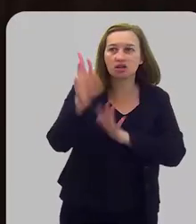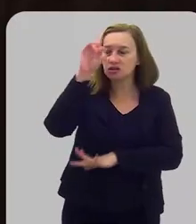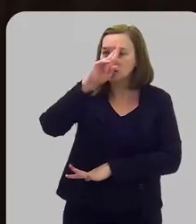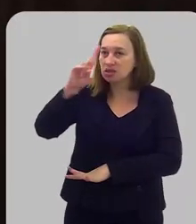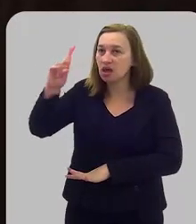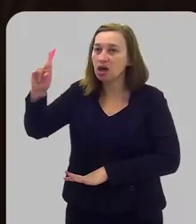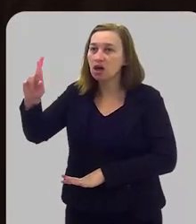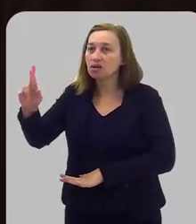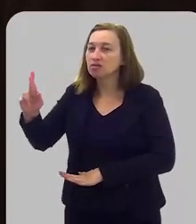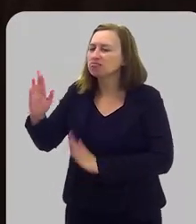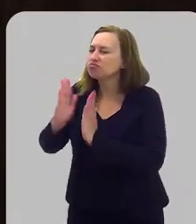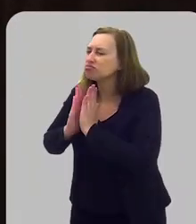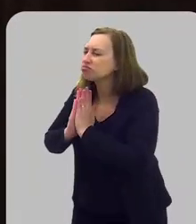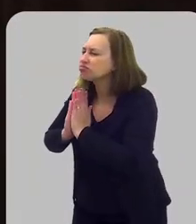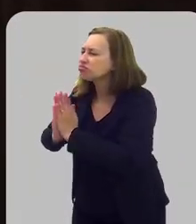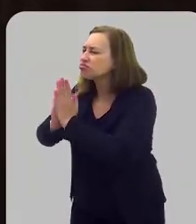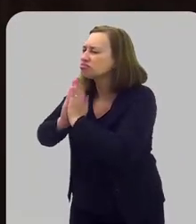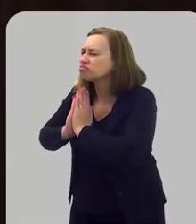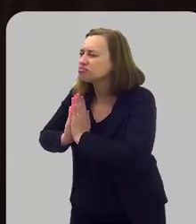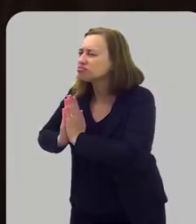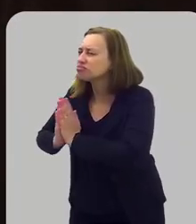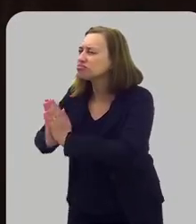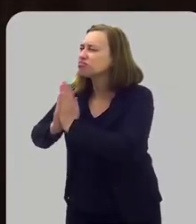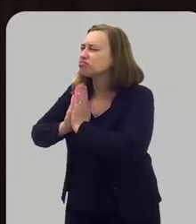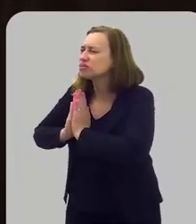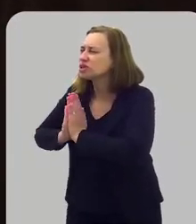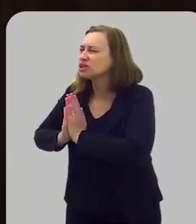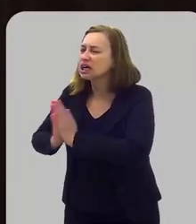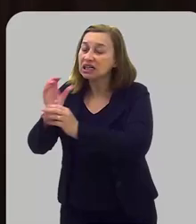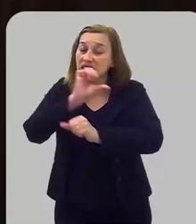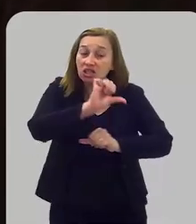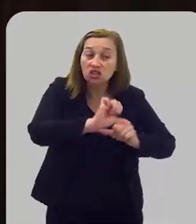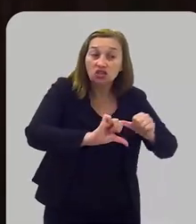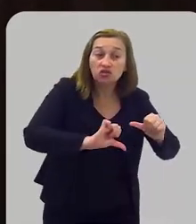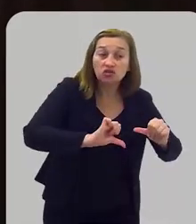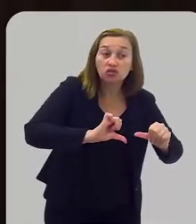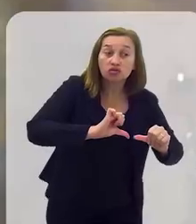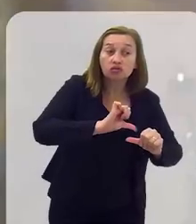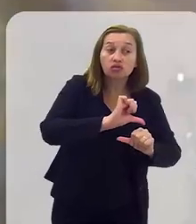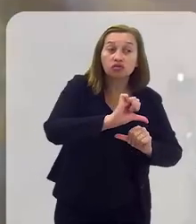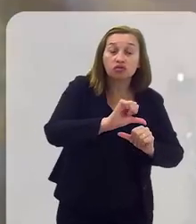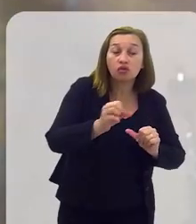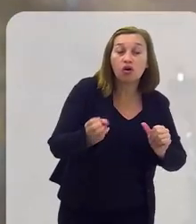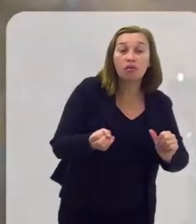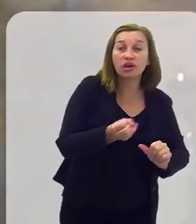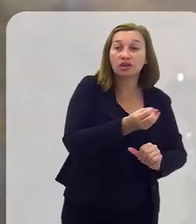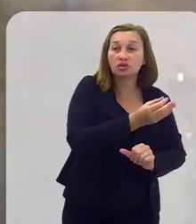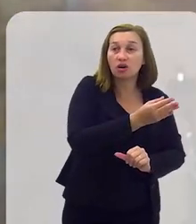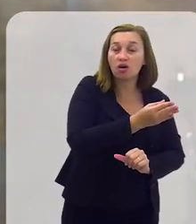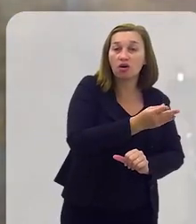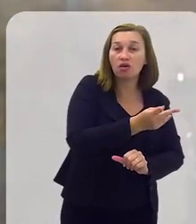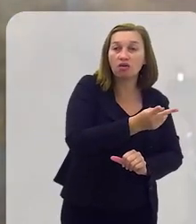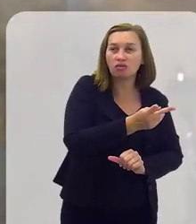em oração transforma os meus irmãos estão vivendo assim